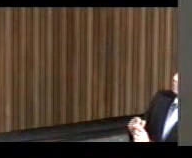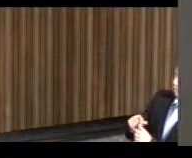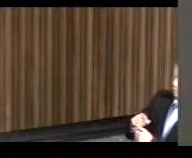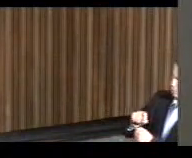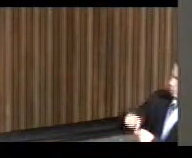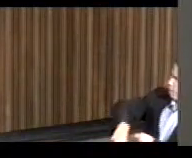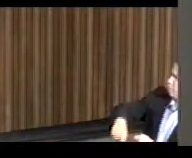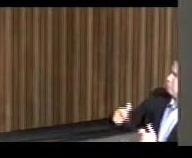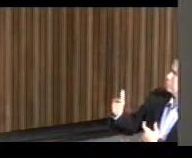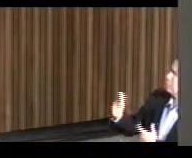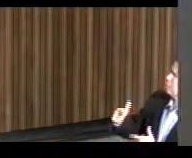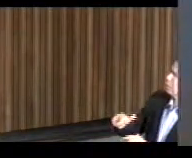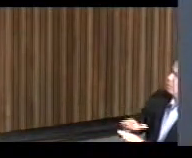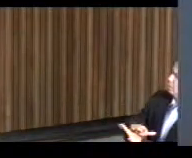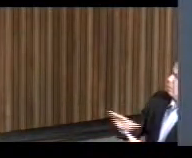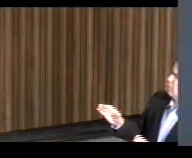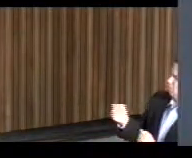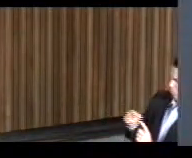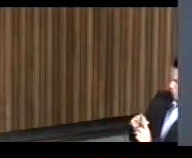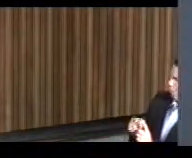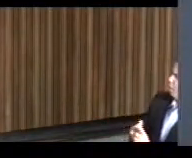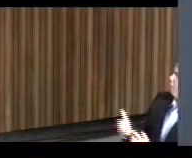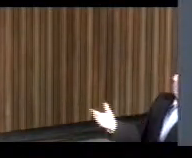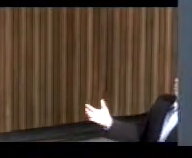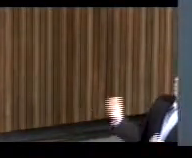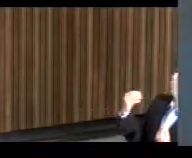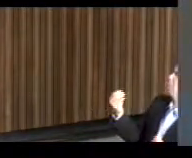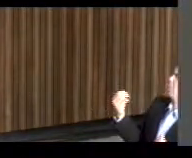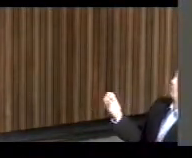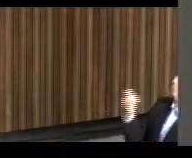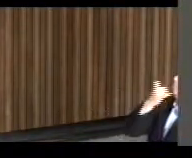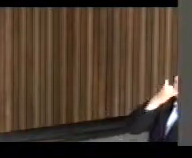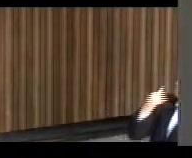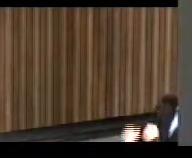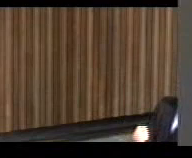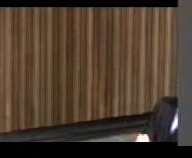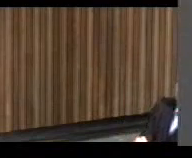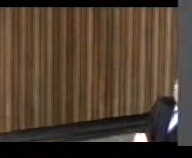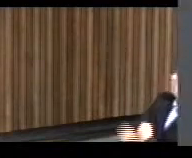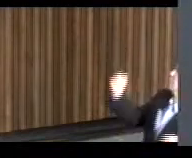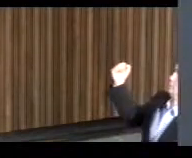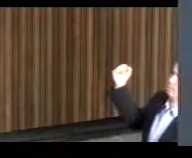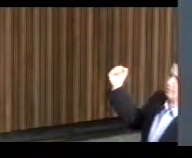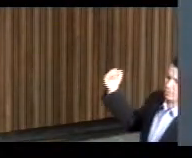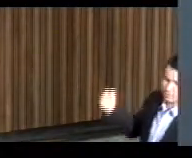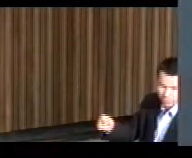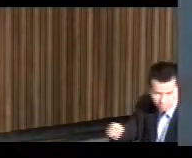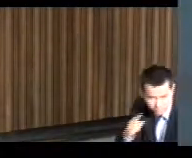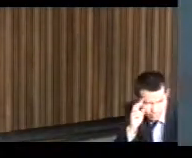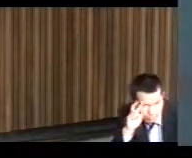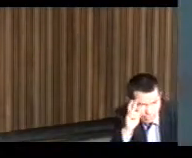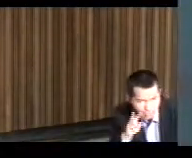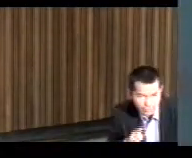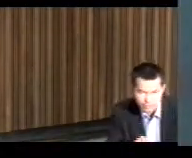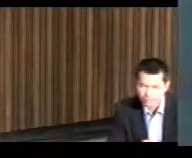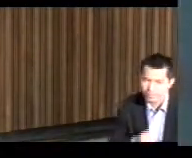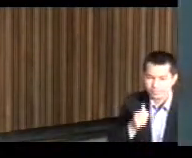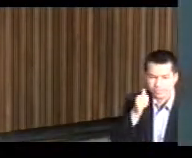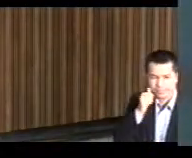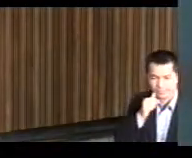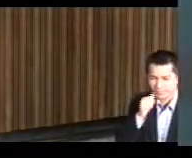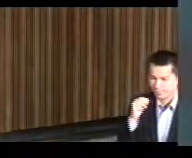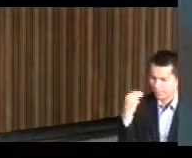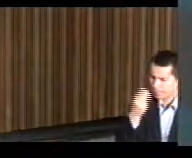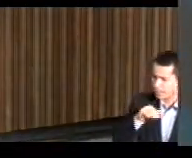nenhum, como é que isso pode acontecer? É impossível. Vocês lembram disso? E aí o